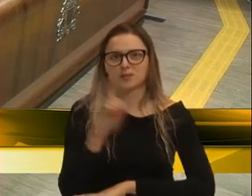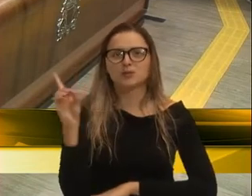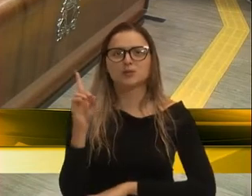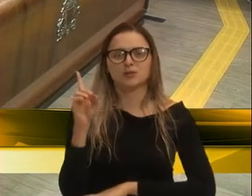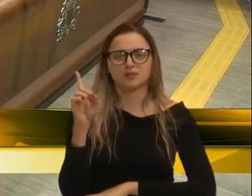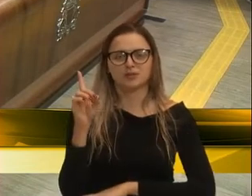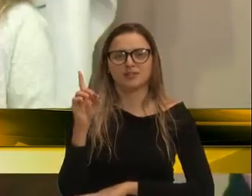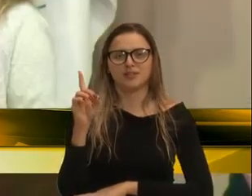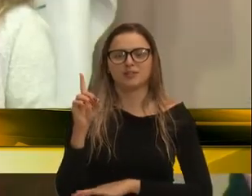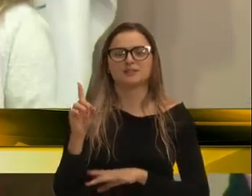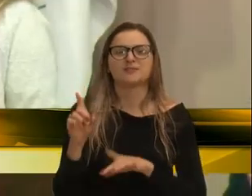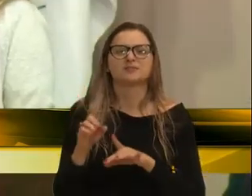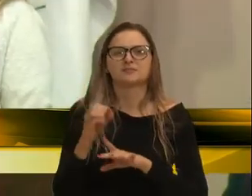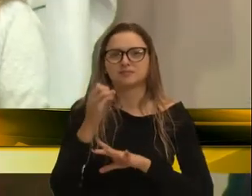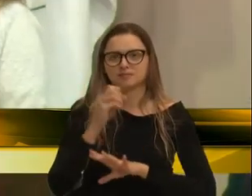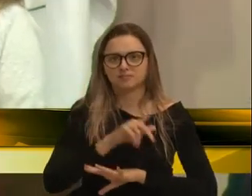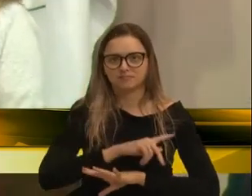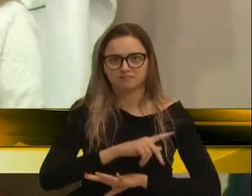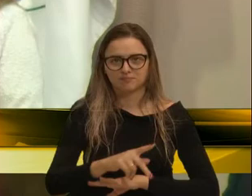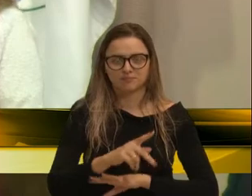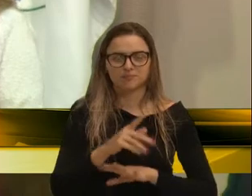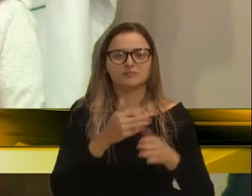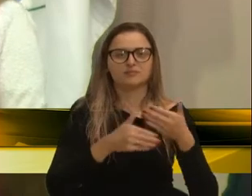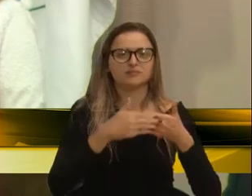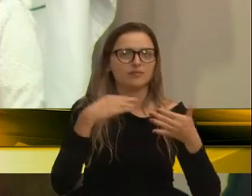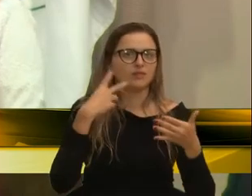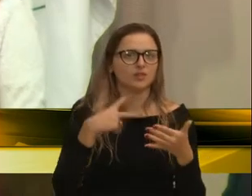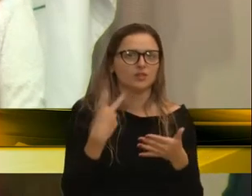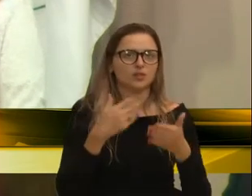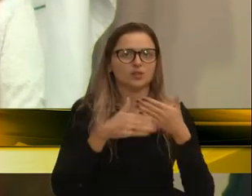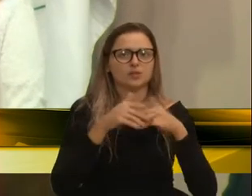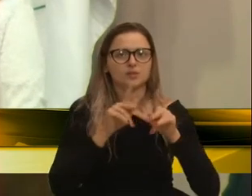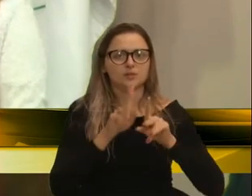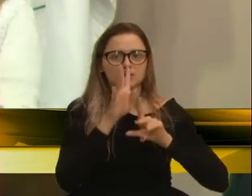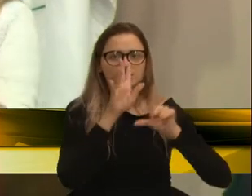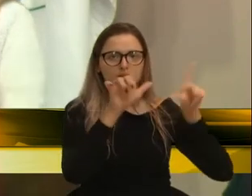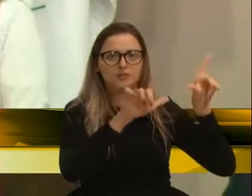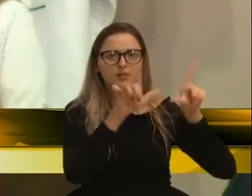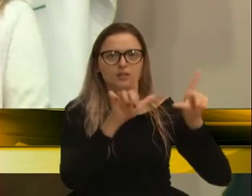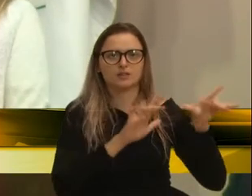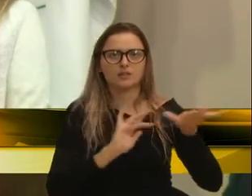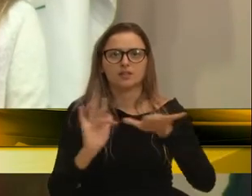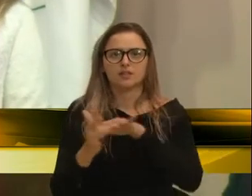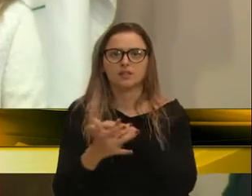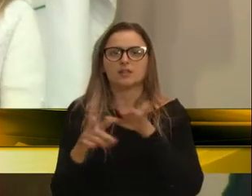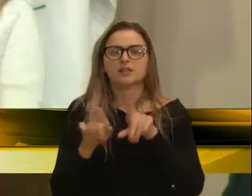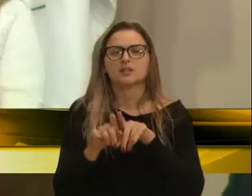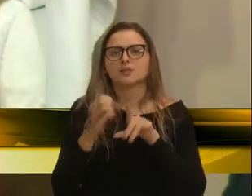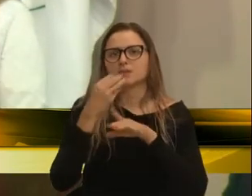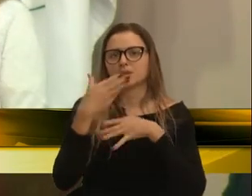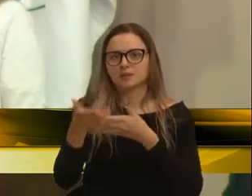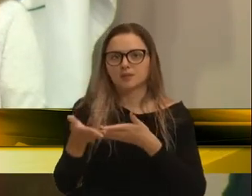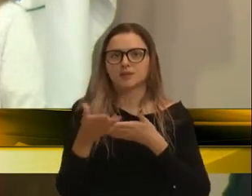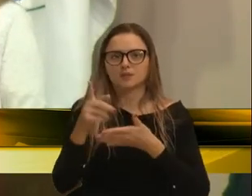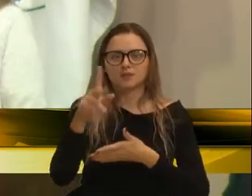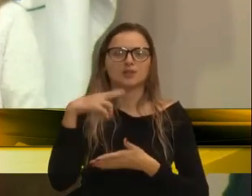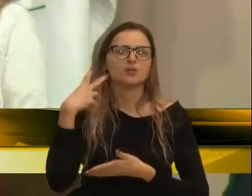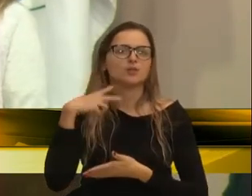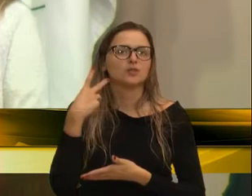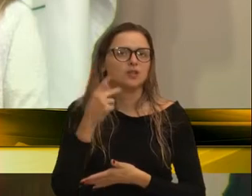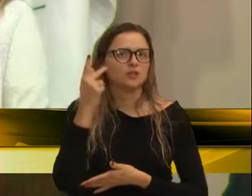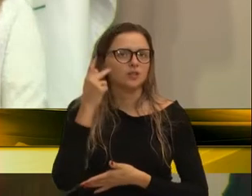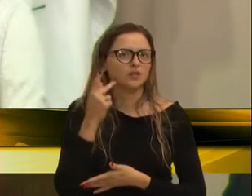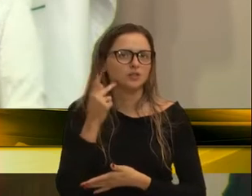vereadores, quem nos assiste pela TV Câmara, redes sociais e no plenário. Também de público, desejar boas-vindas ao vereador